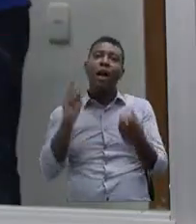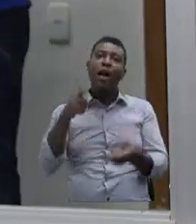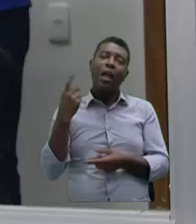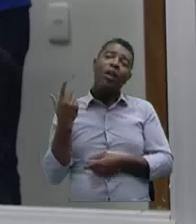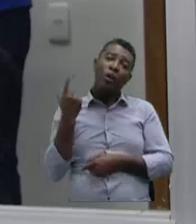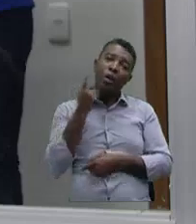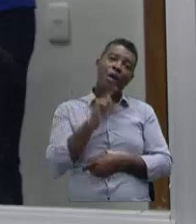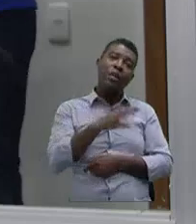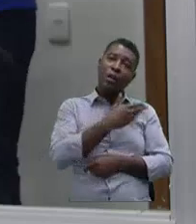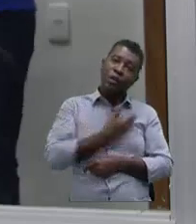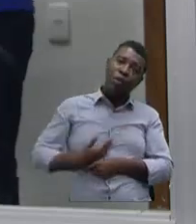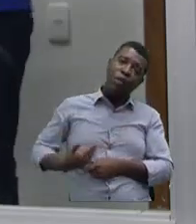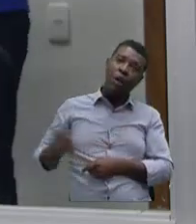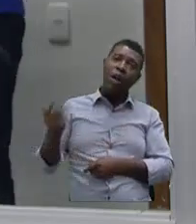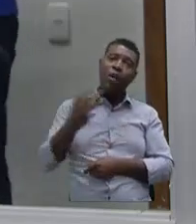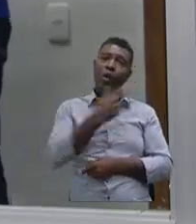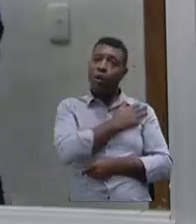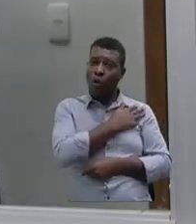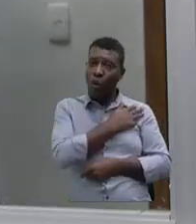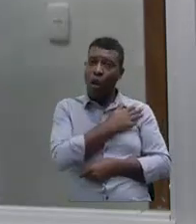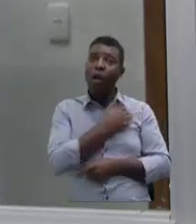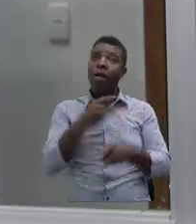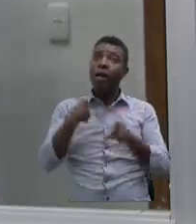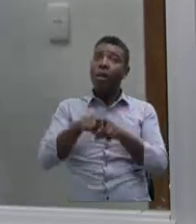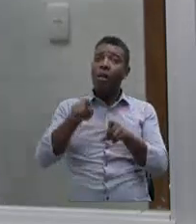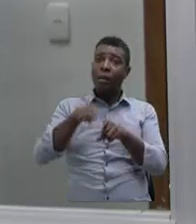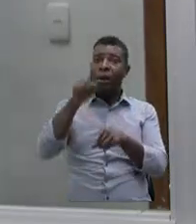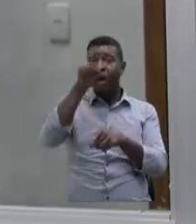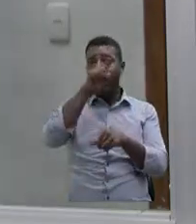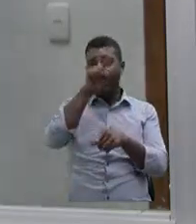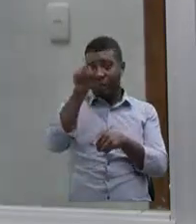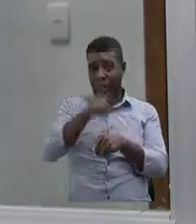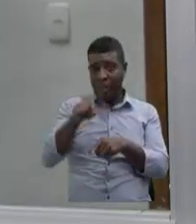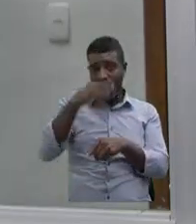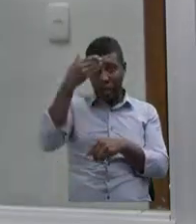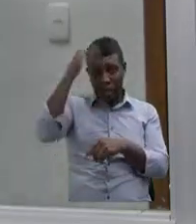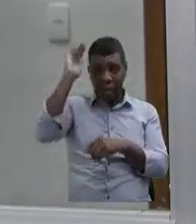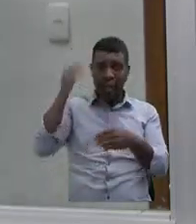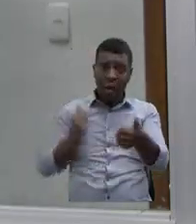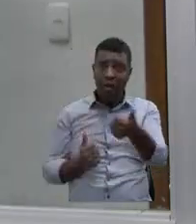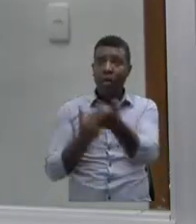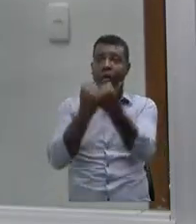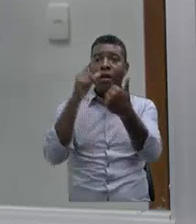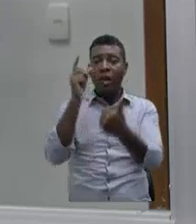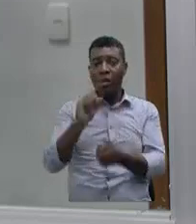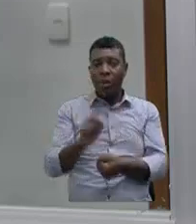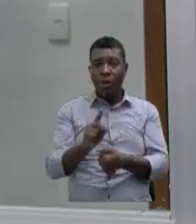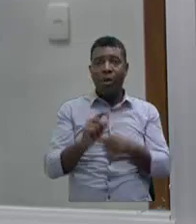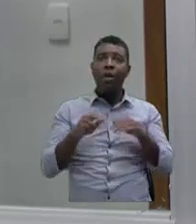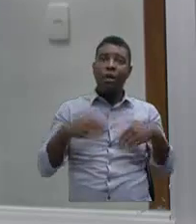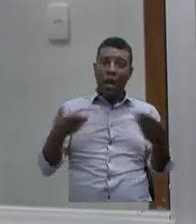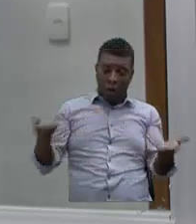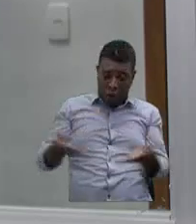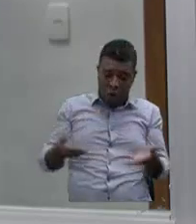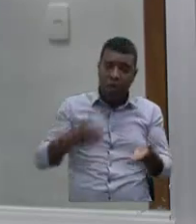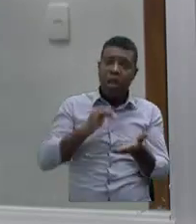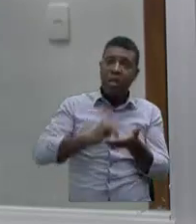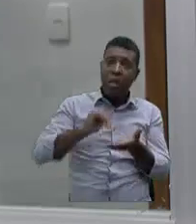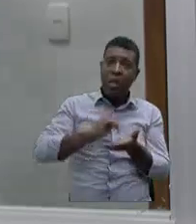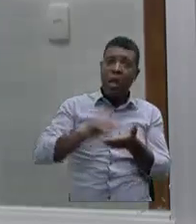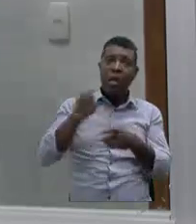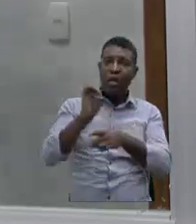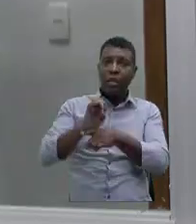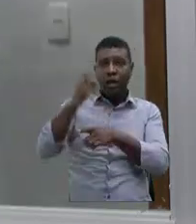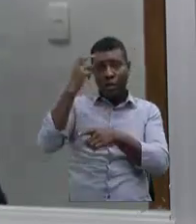o governo que nós apoiamos e que o governador Romeu Zema não apoiou. Então, hoje, a Secretaria de Estado de Cultura tem mais condições de trabalhar, tem